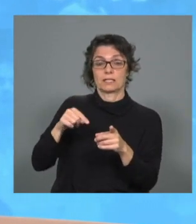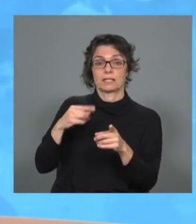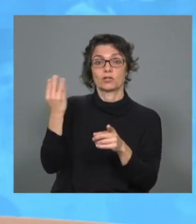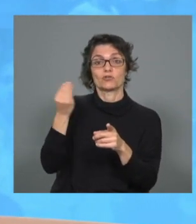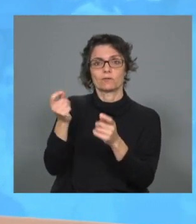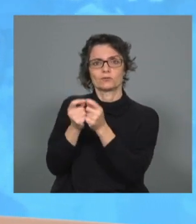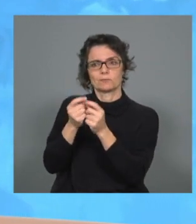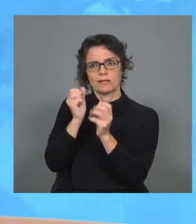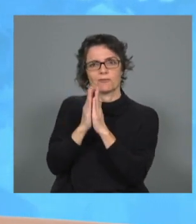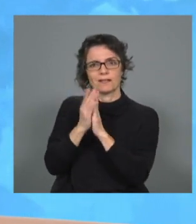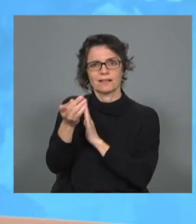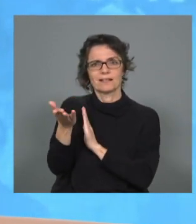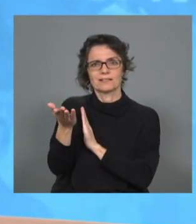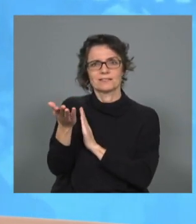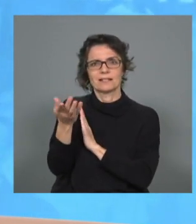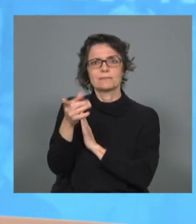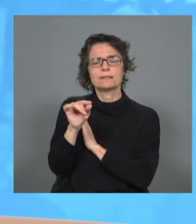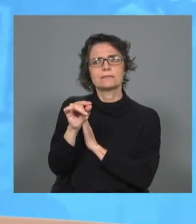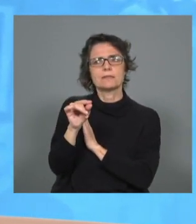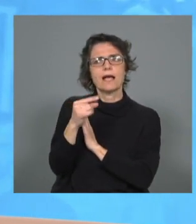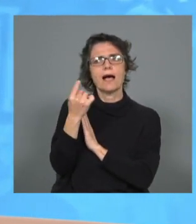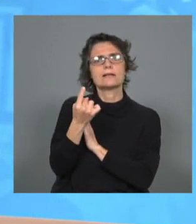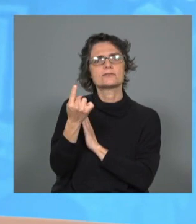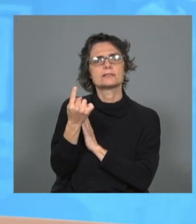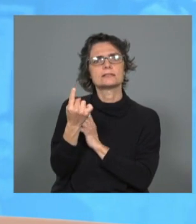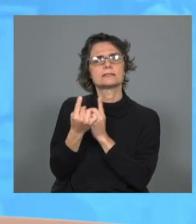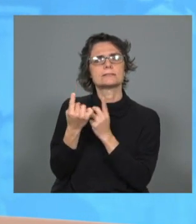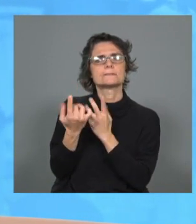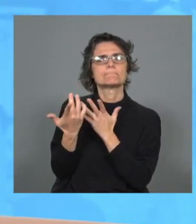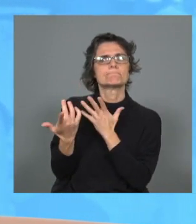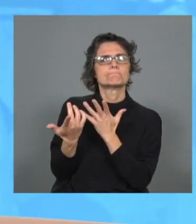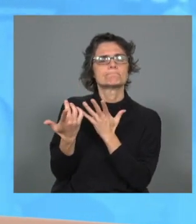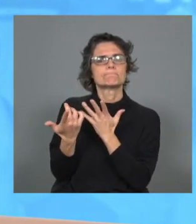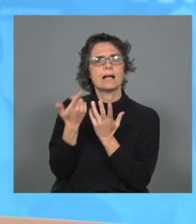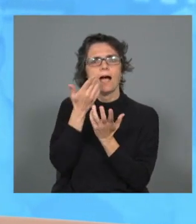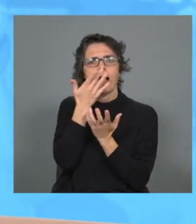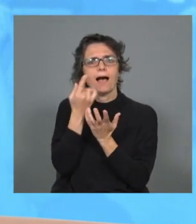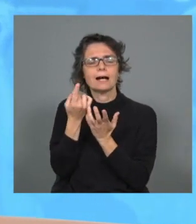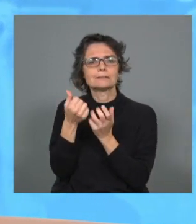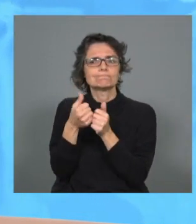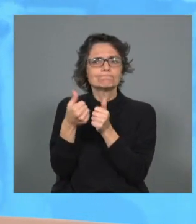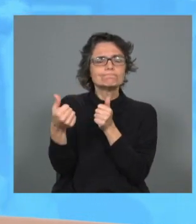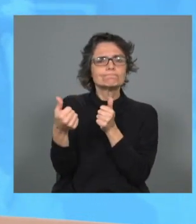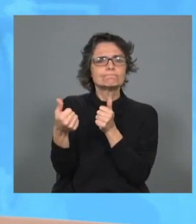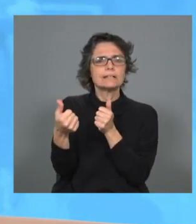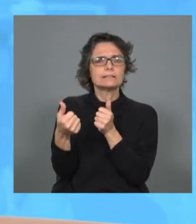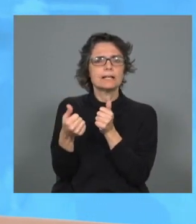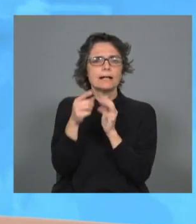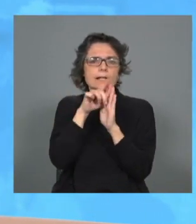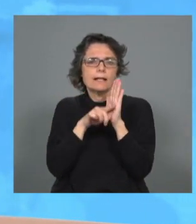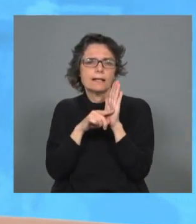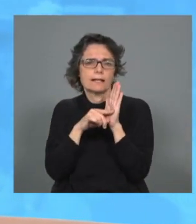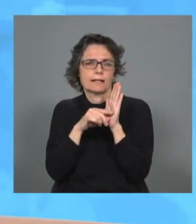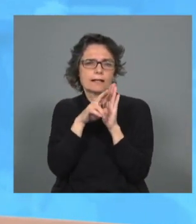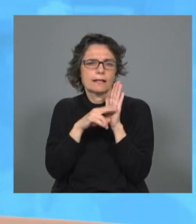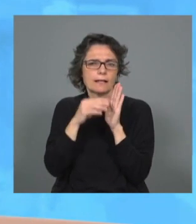também, curiosamente, há algum afastamento no que toca às vezes a uma sintonia com normas morais, não é? Propostas pela Igreja.